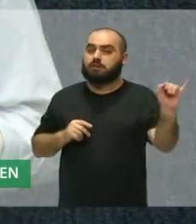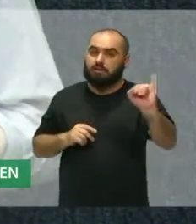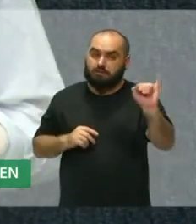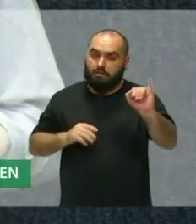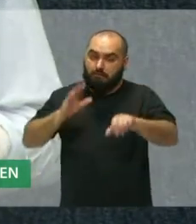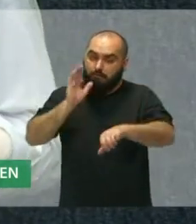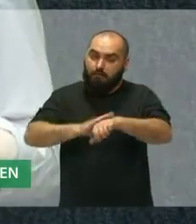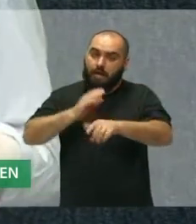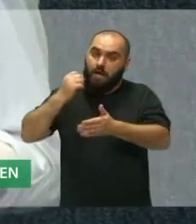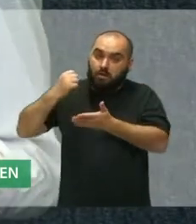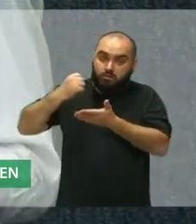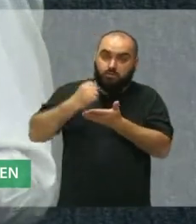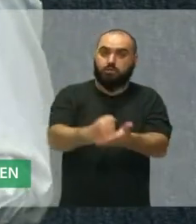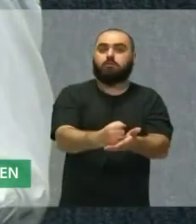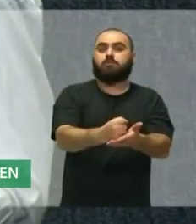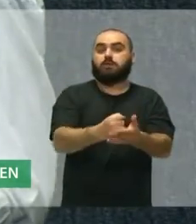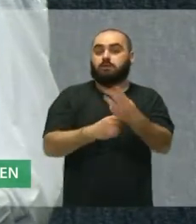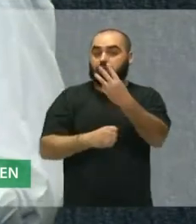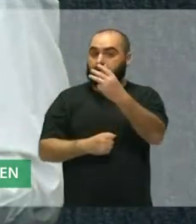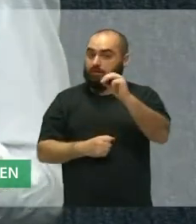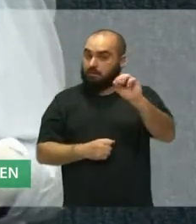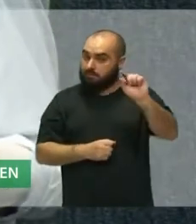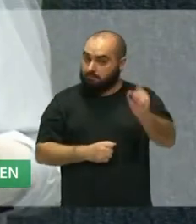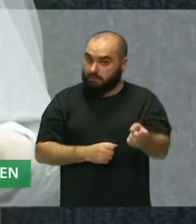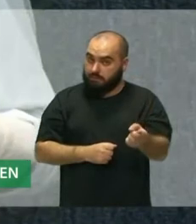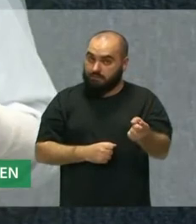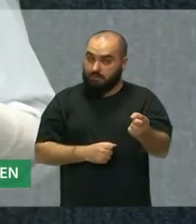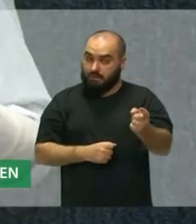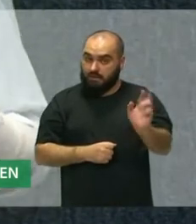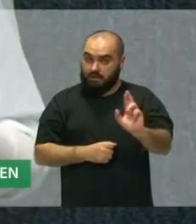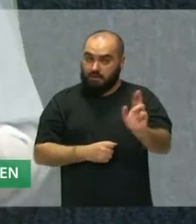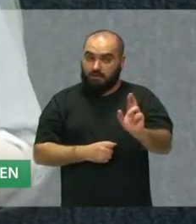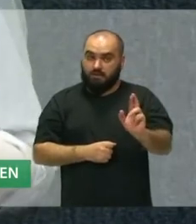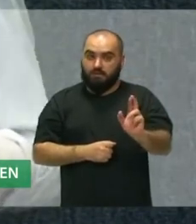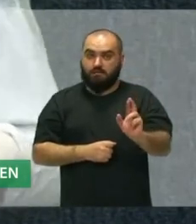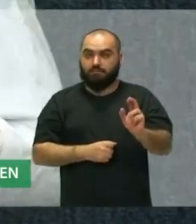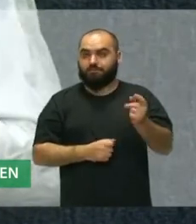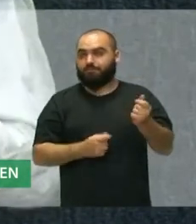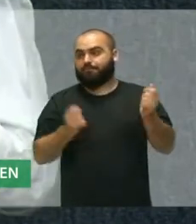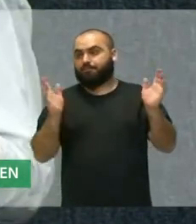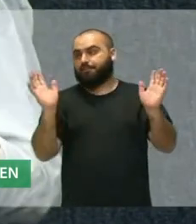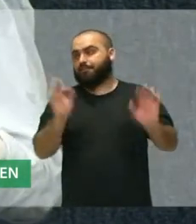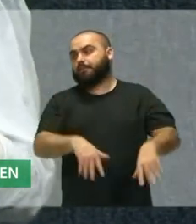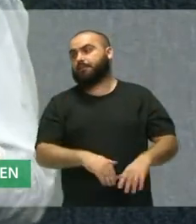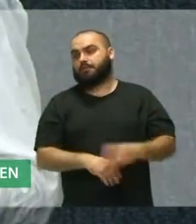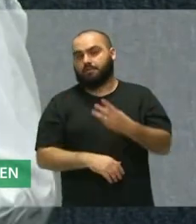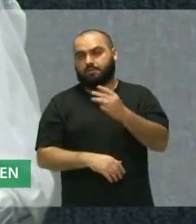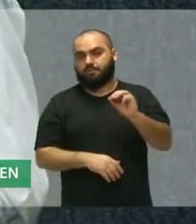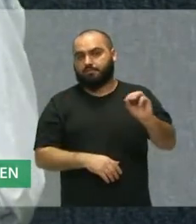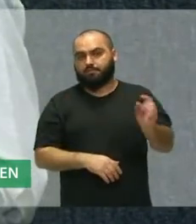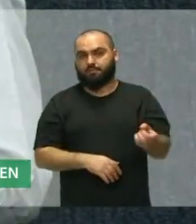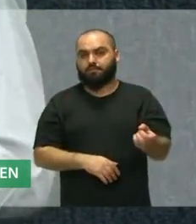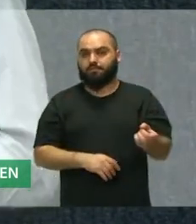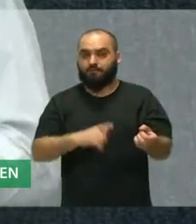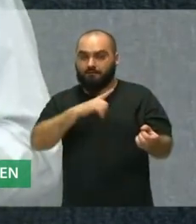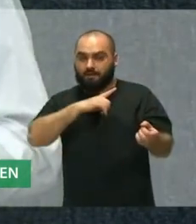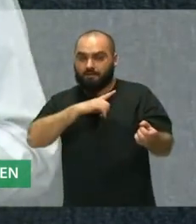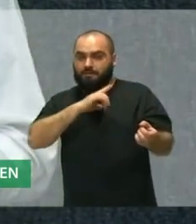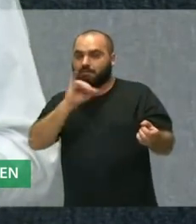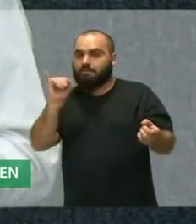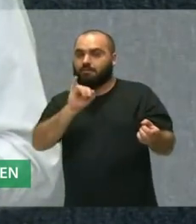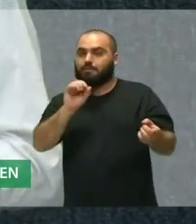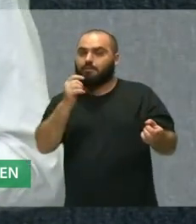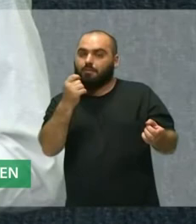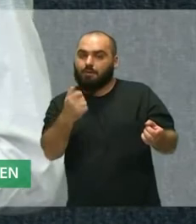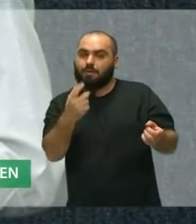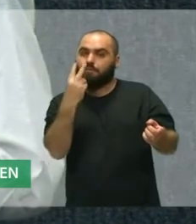contribui, penso que R$300 mil é pífio para a arrecadação que Itajaí tem, que vai ter aí quase 2 bilhões